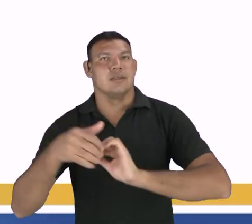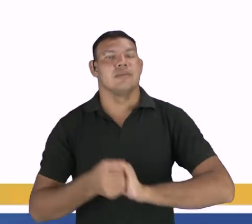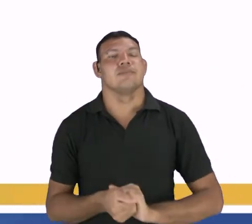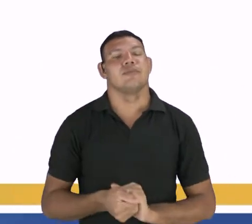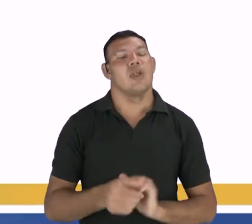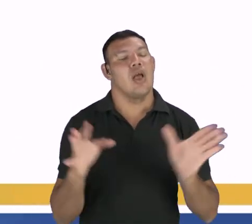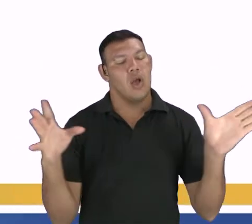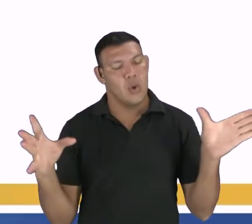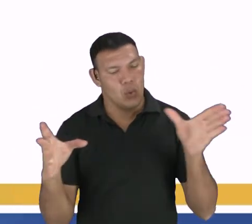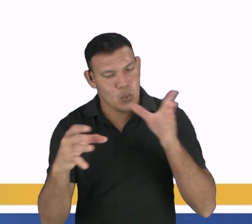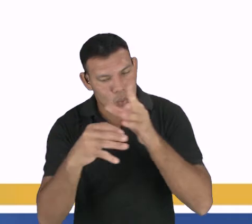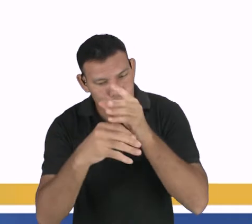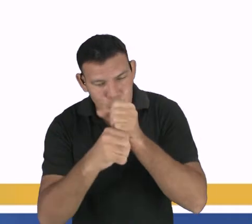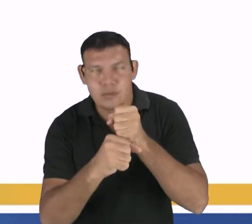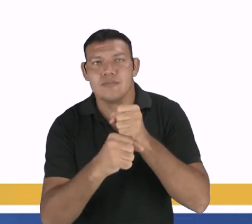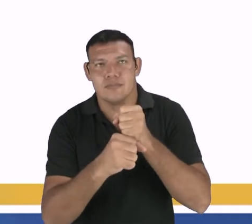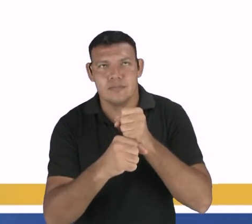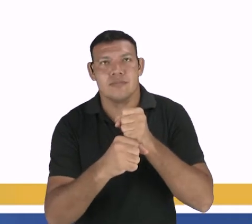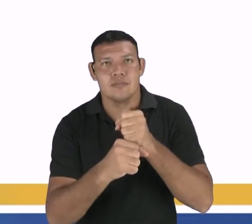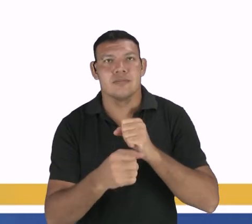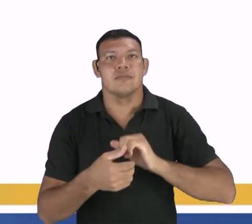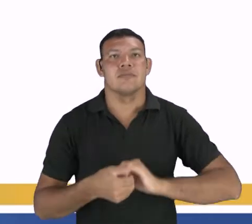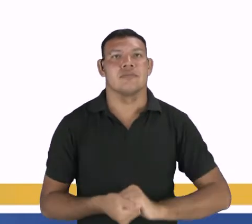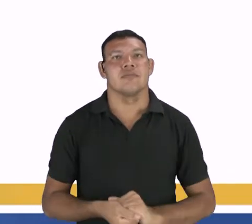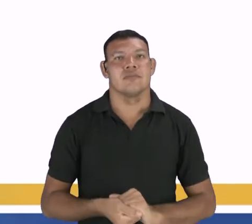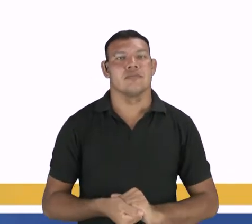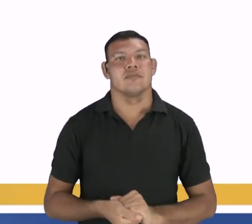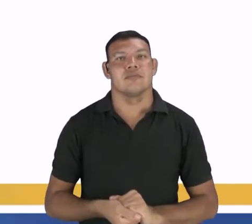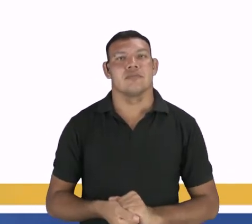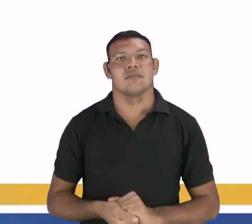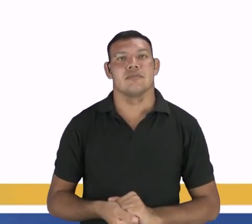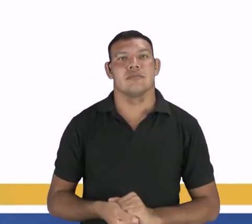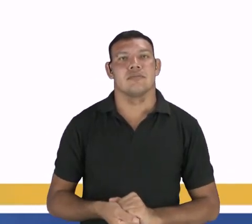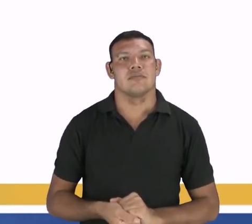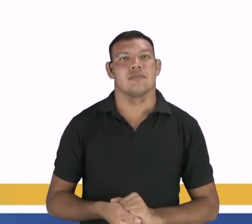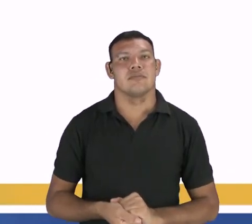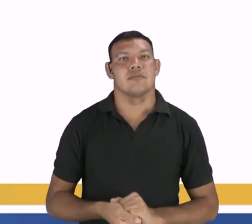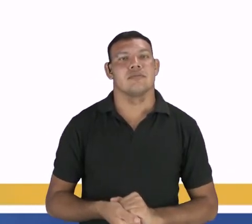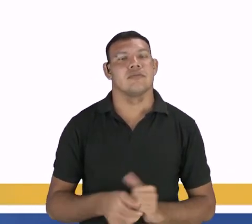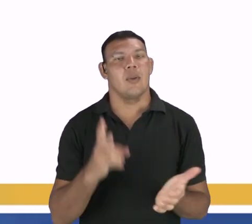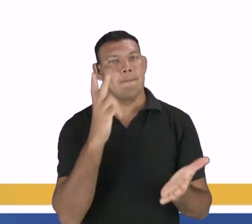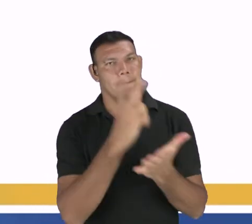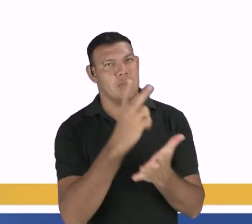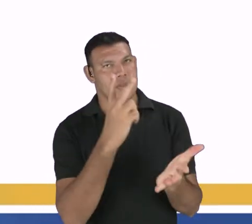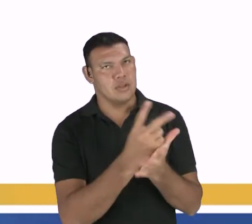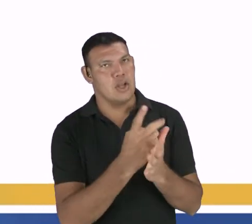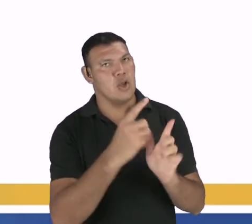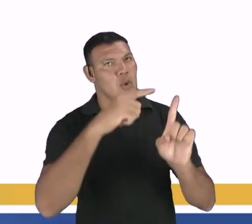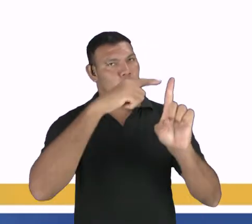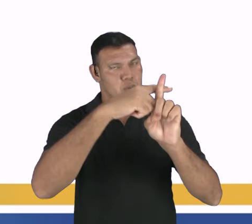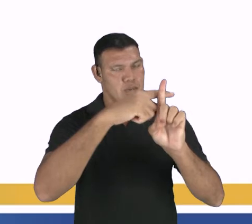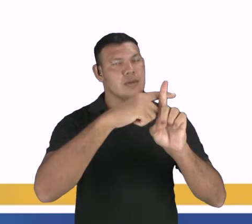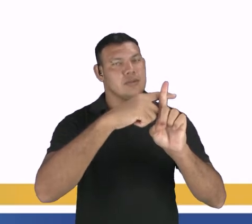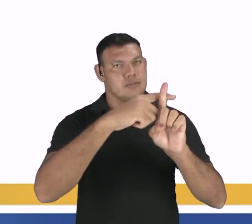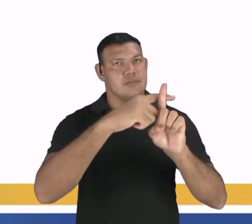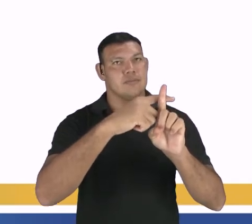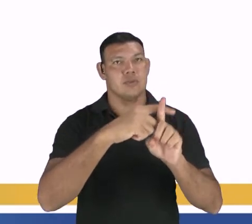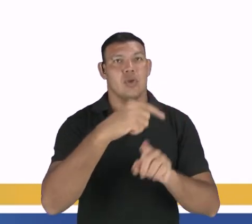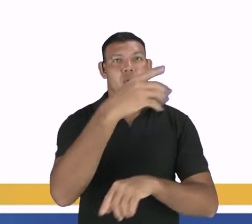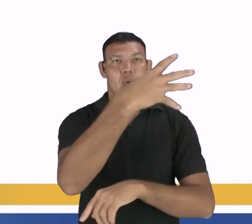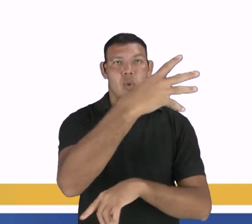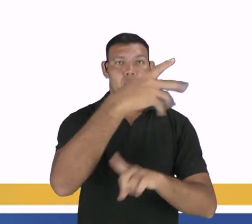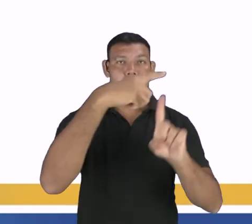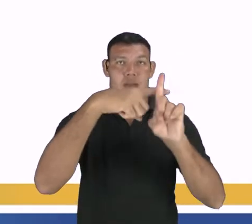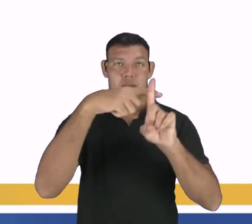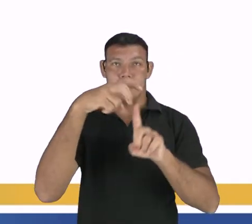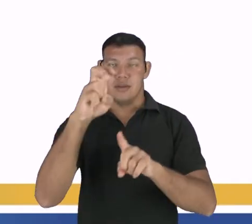vamos somar, né, esses dois números e manter esse sinal de positivo aí no resultado. Então, 4 mais